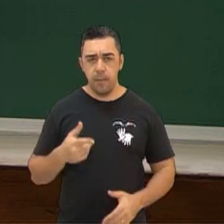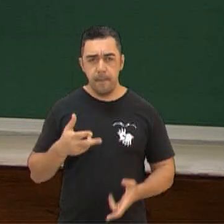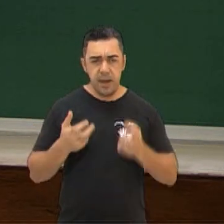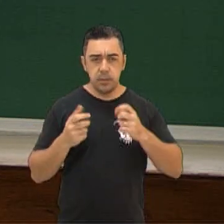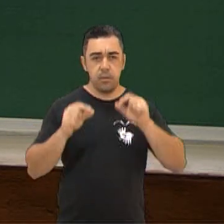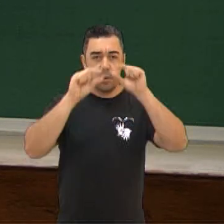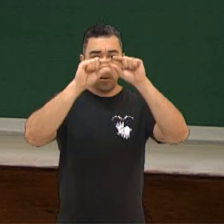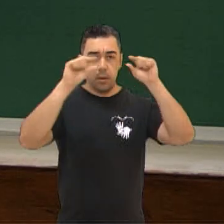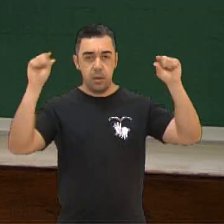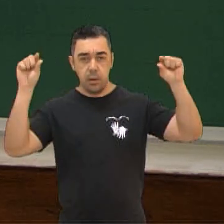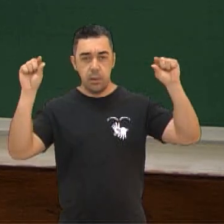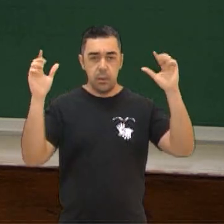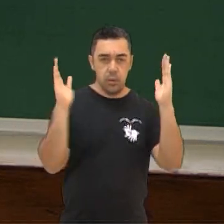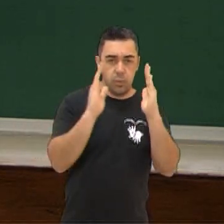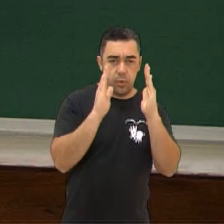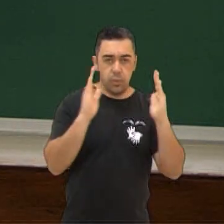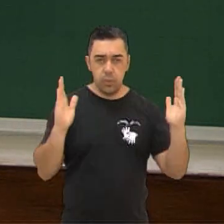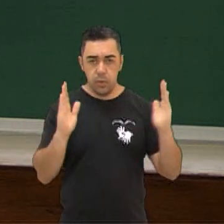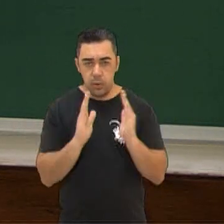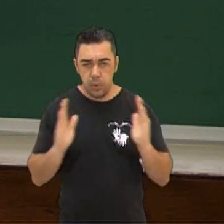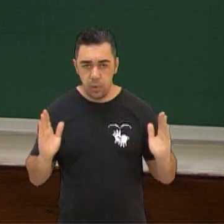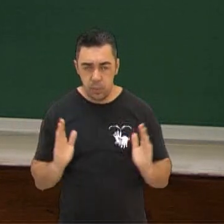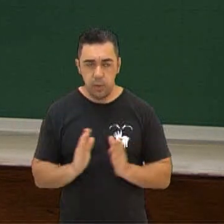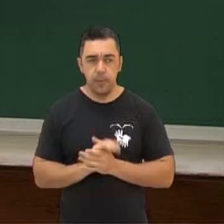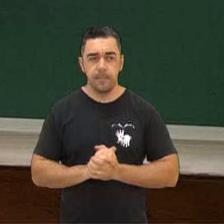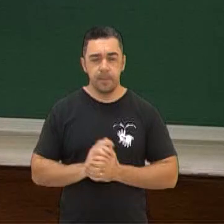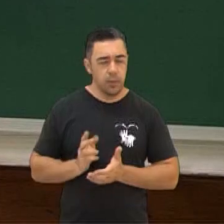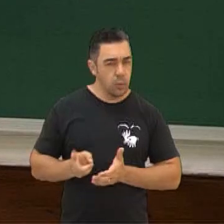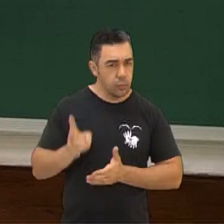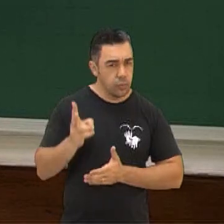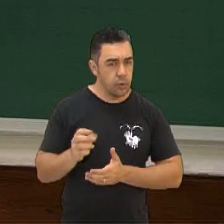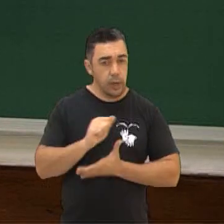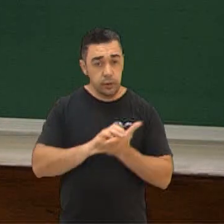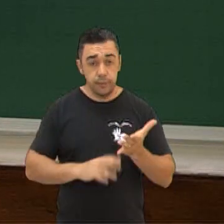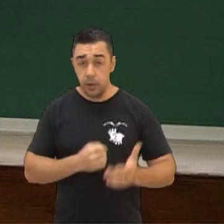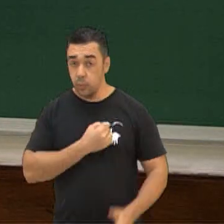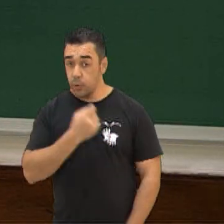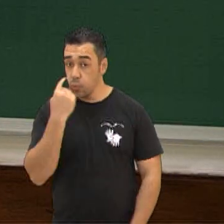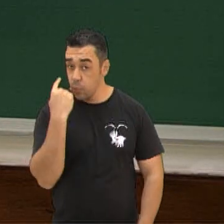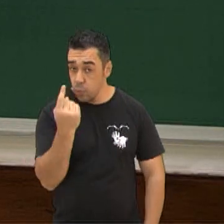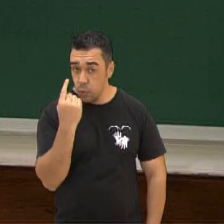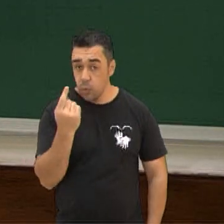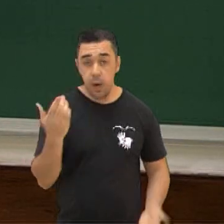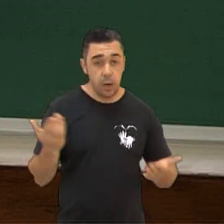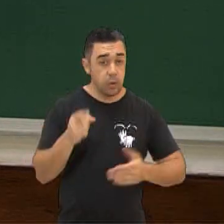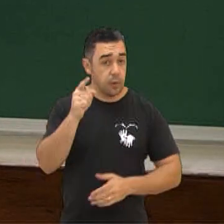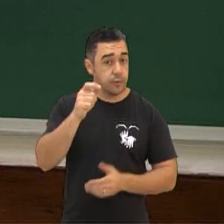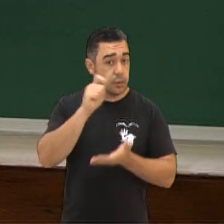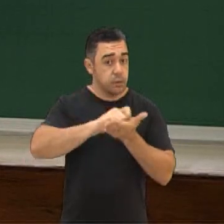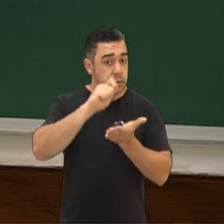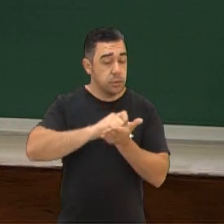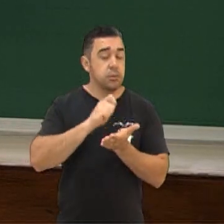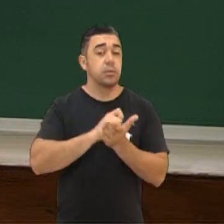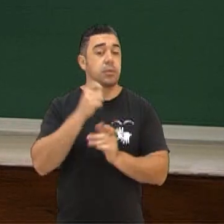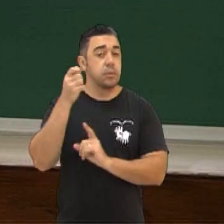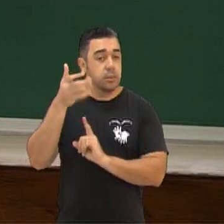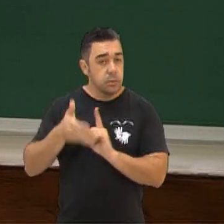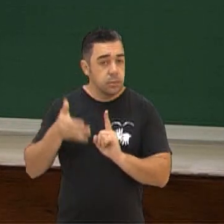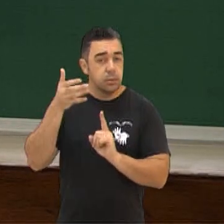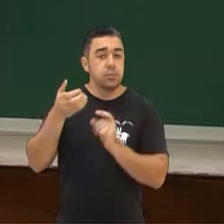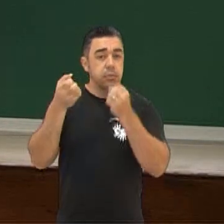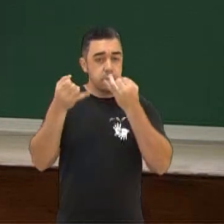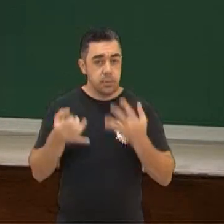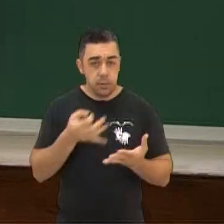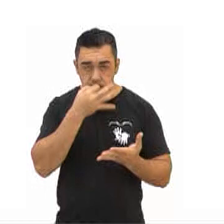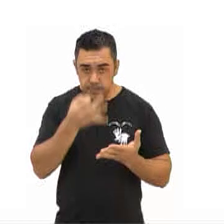regular, ok? Sigamos então. Atividade 1, agora uma atividade discursiva que vai exigir um esforço de vocês